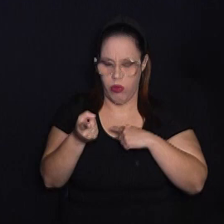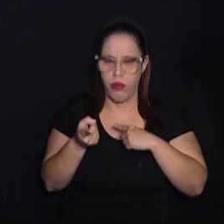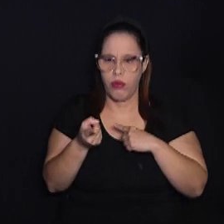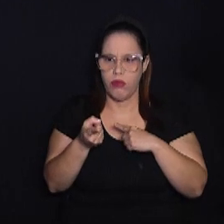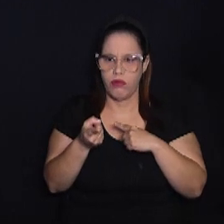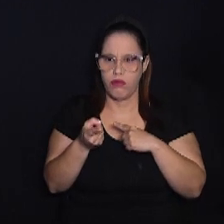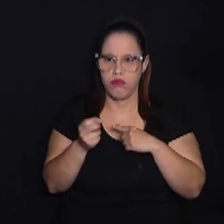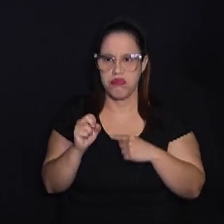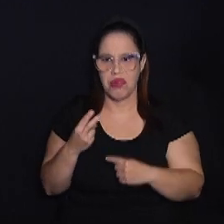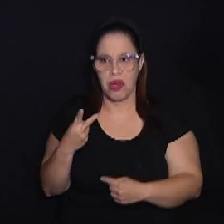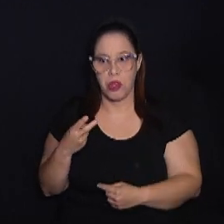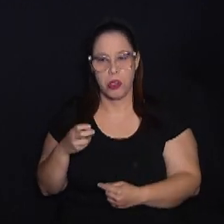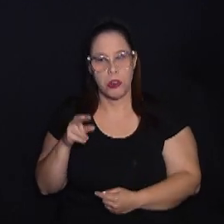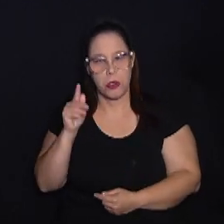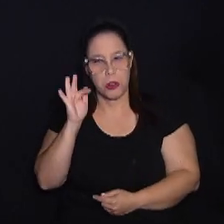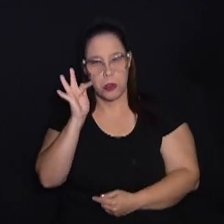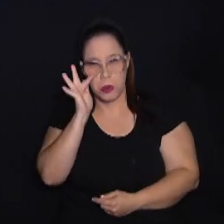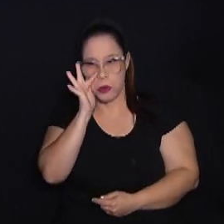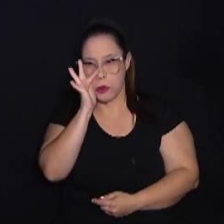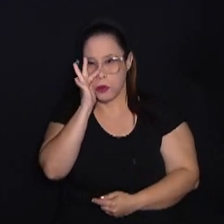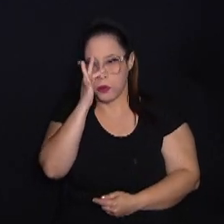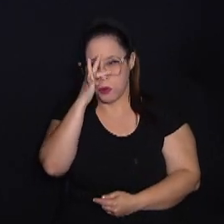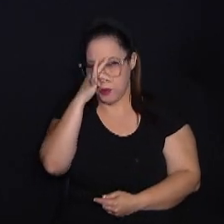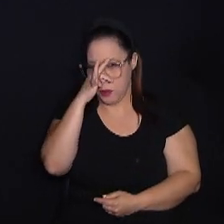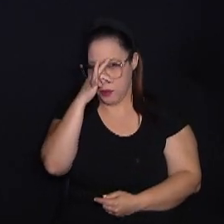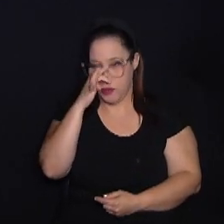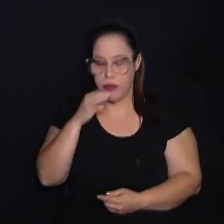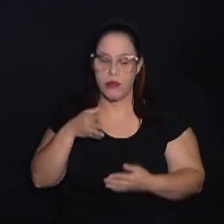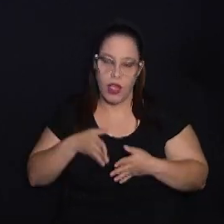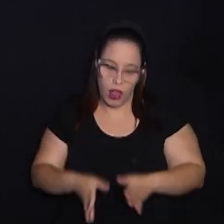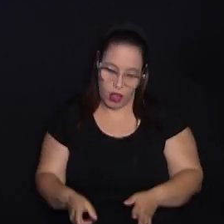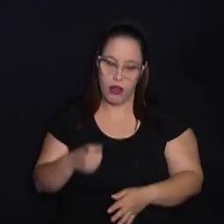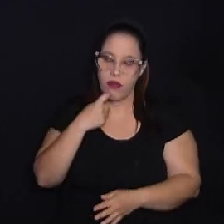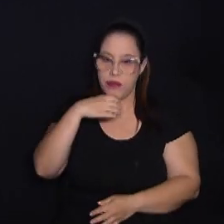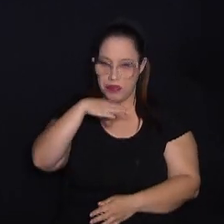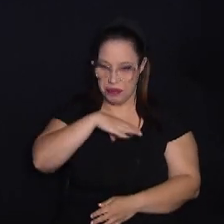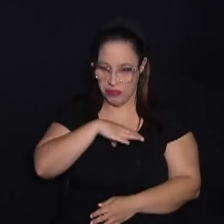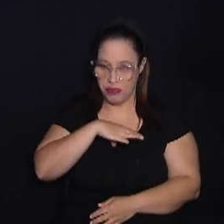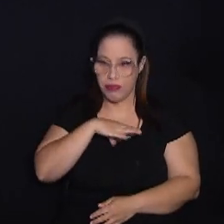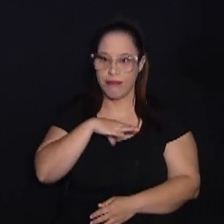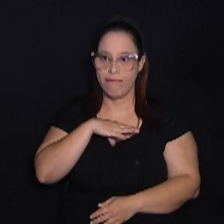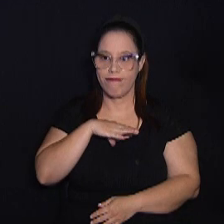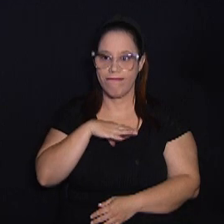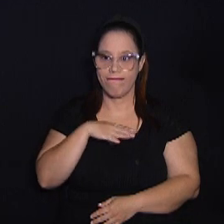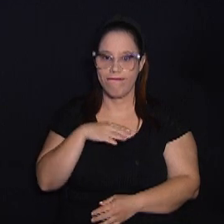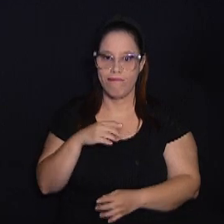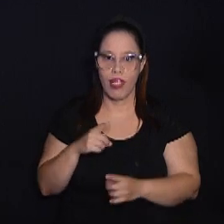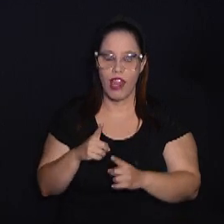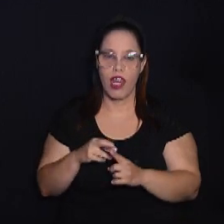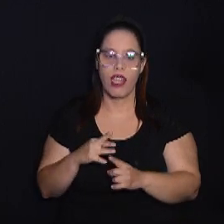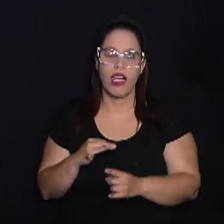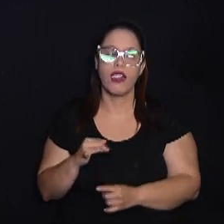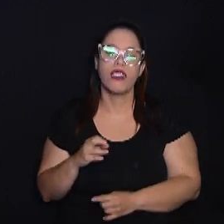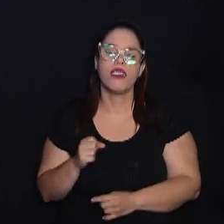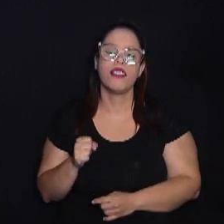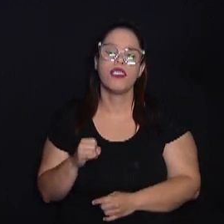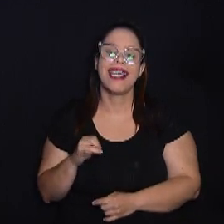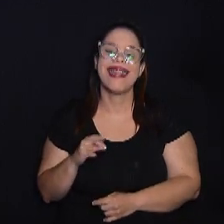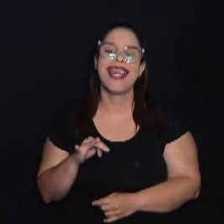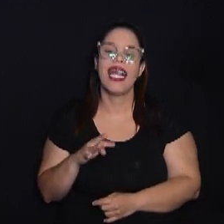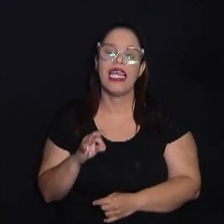ou de teimosia. Nasci em Campinas, descendente de imigrantes